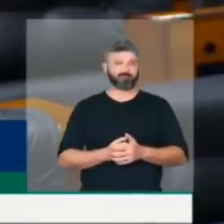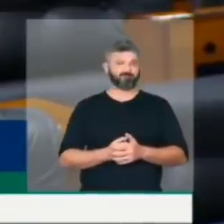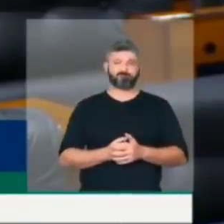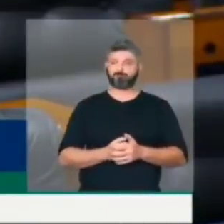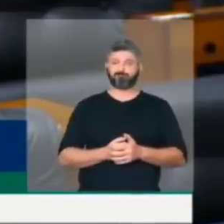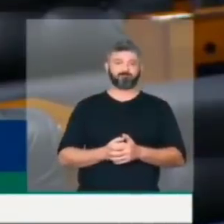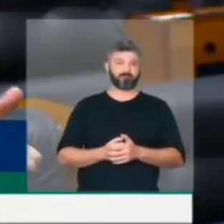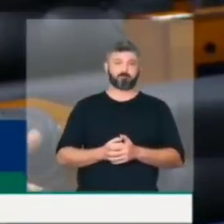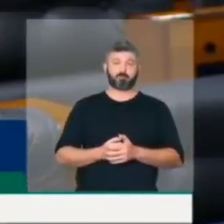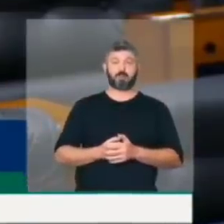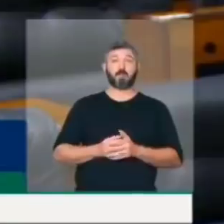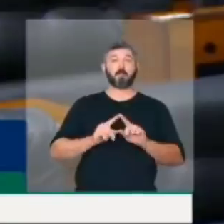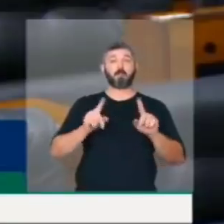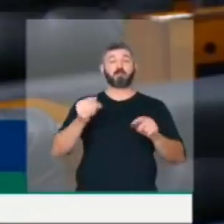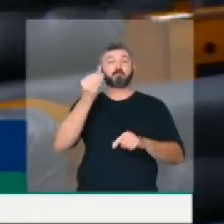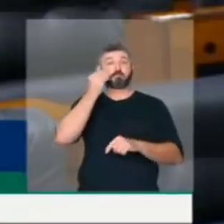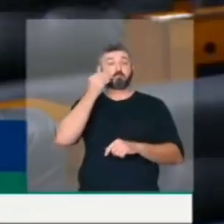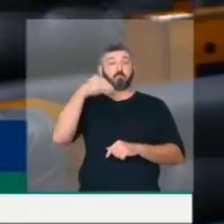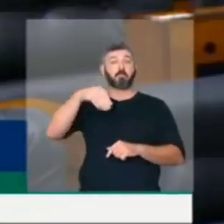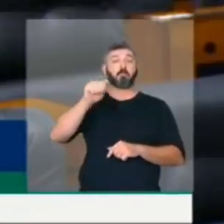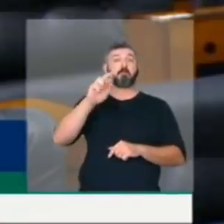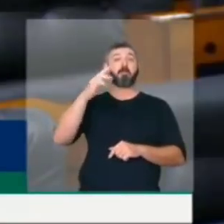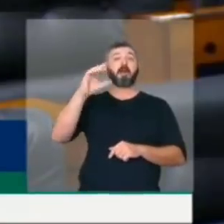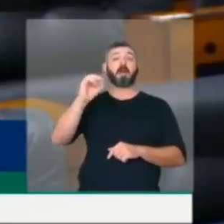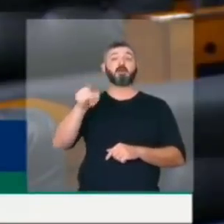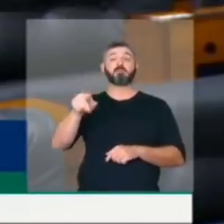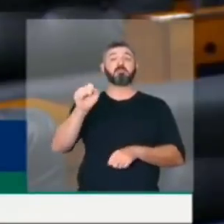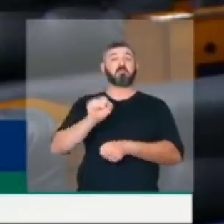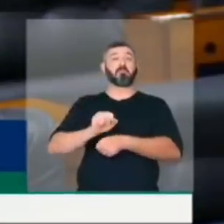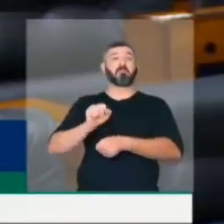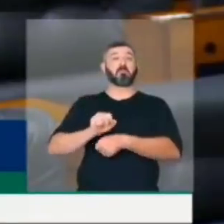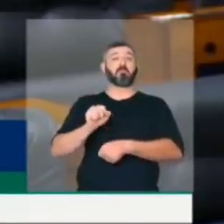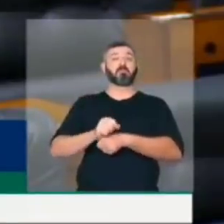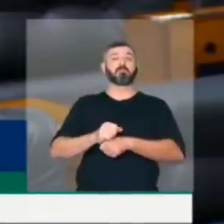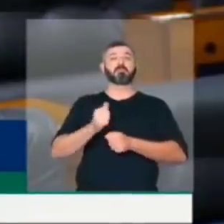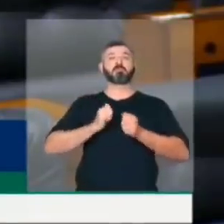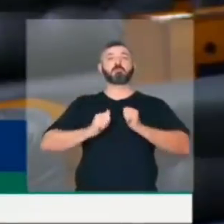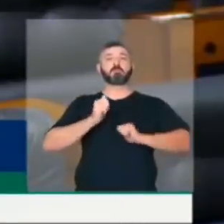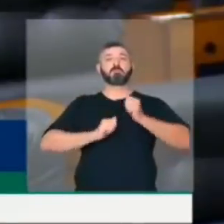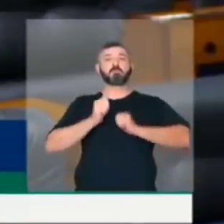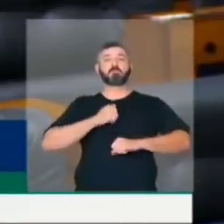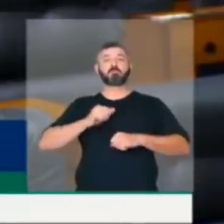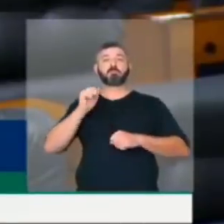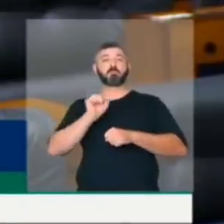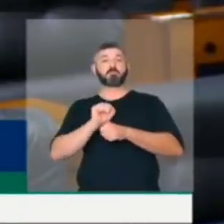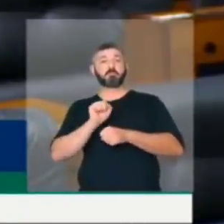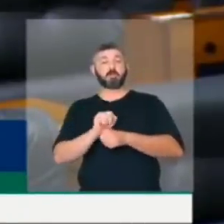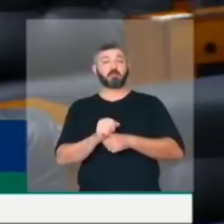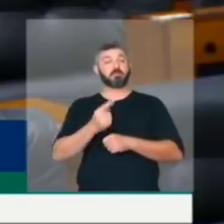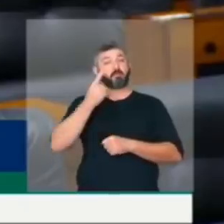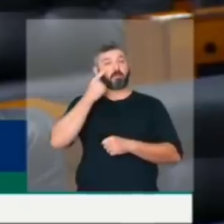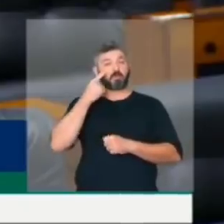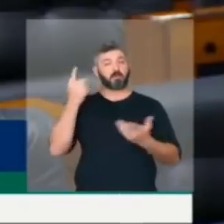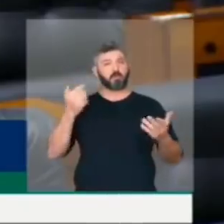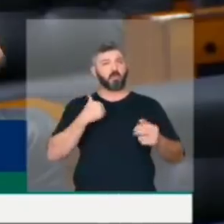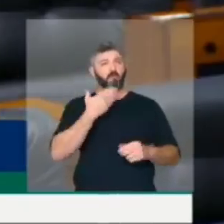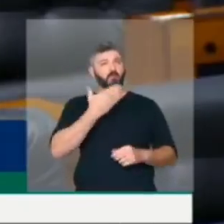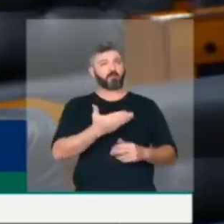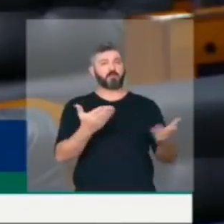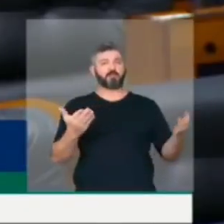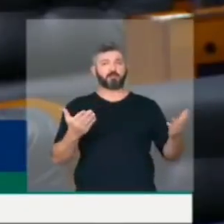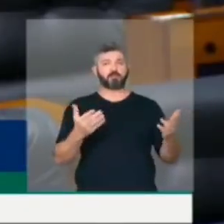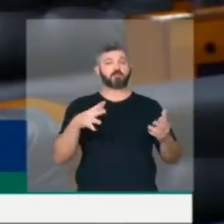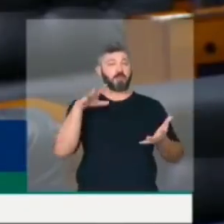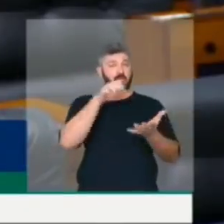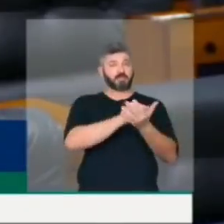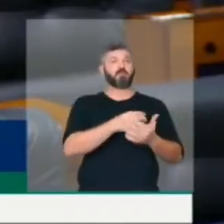Para março, os aposentados, os pensionistas estão aguardando de forma ansiosa. Então, eu faço um pedido aqui, até para que conste